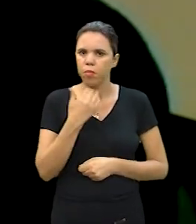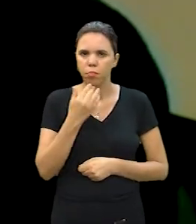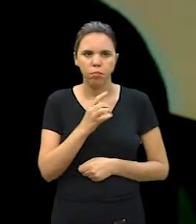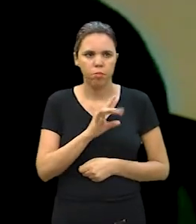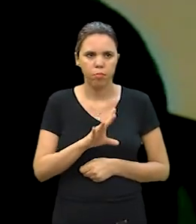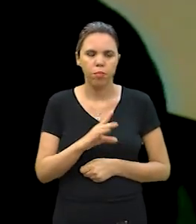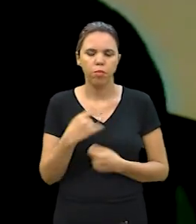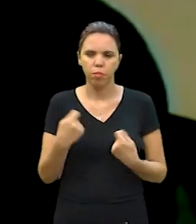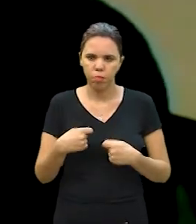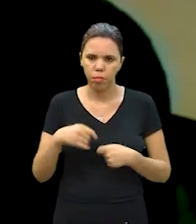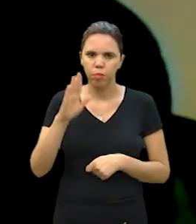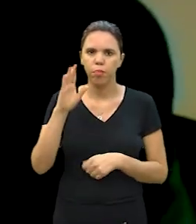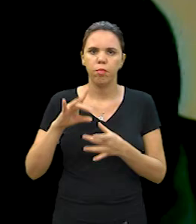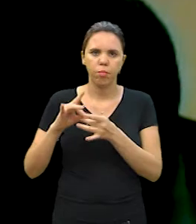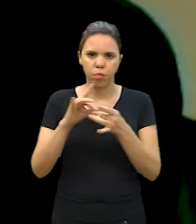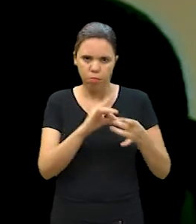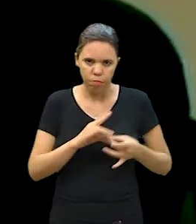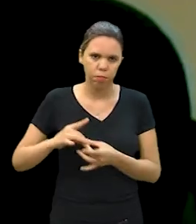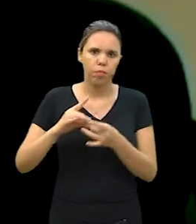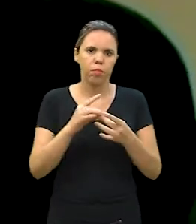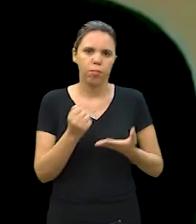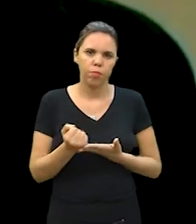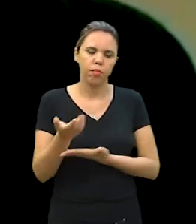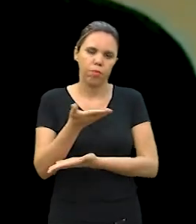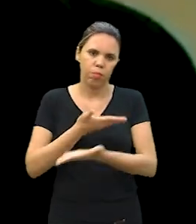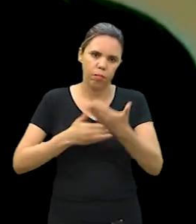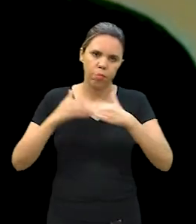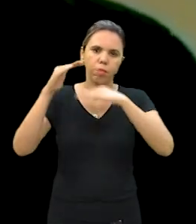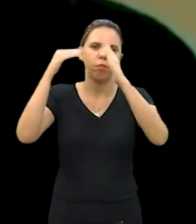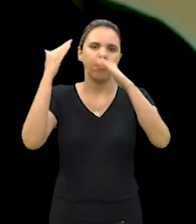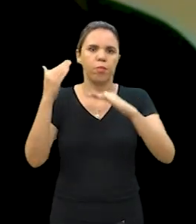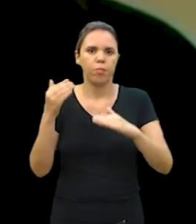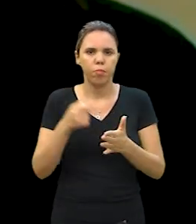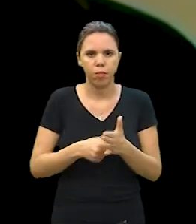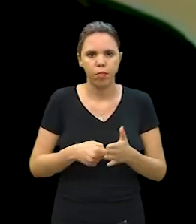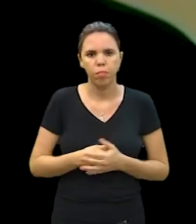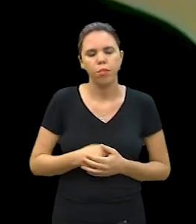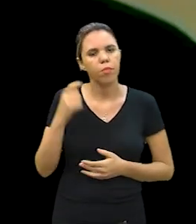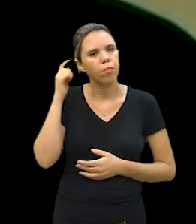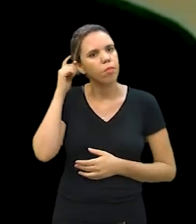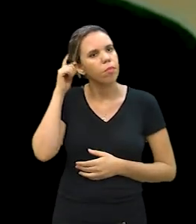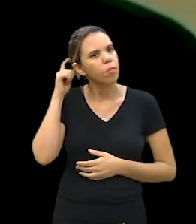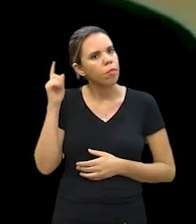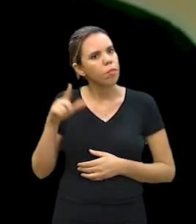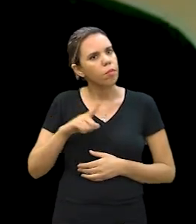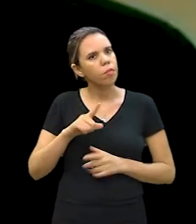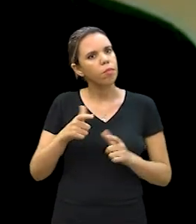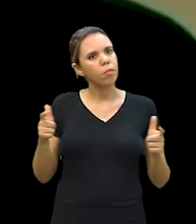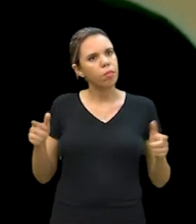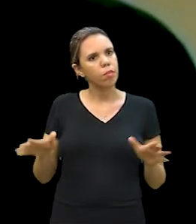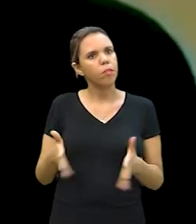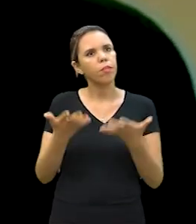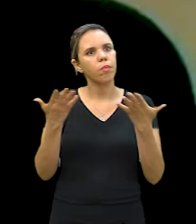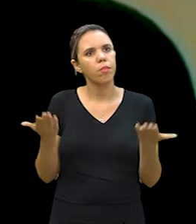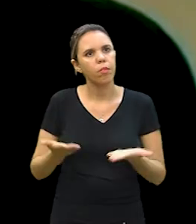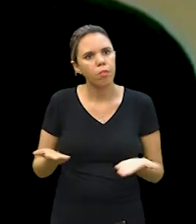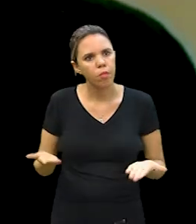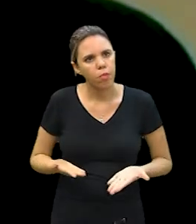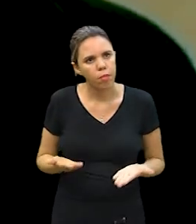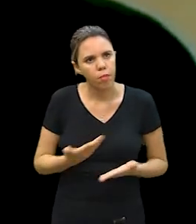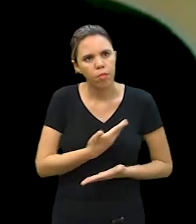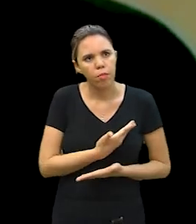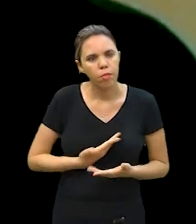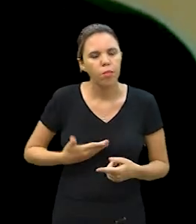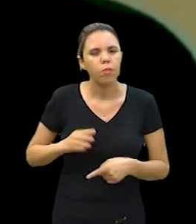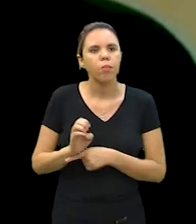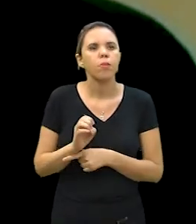é suficiente. Então, nós precisamos nos consorciar para desenvolver essas políticas. Essa é uma política que tem um grande incentivo hoje